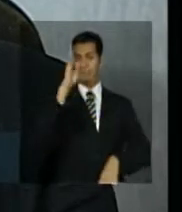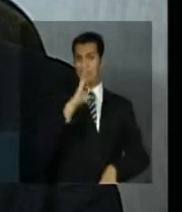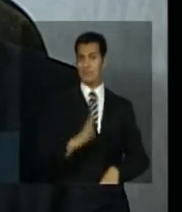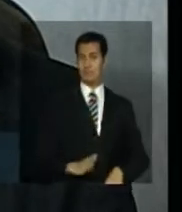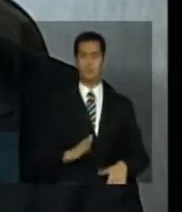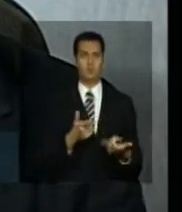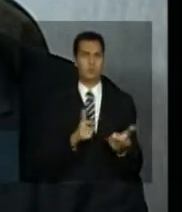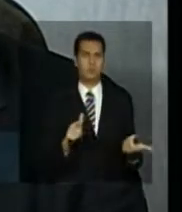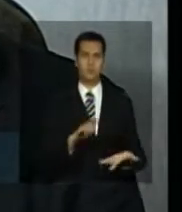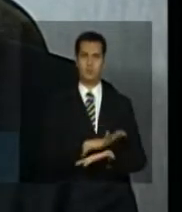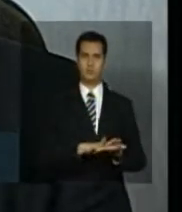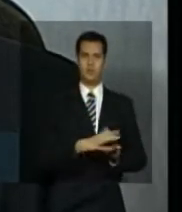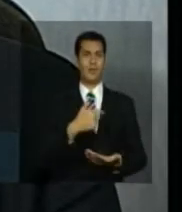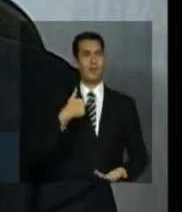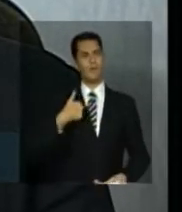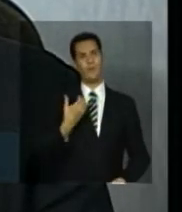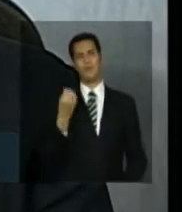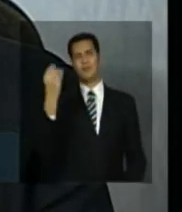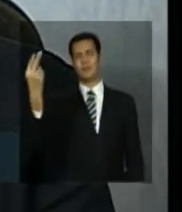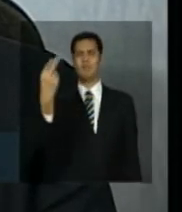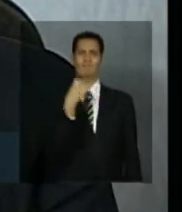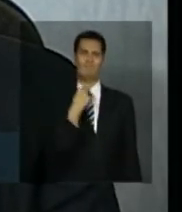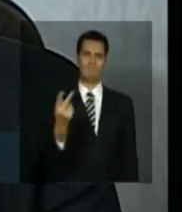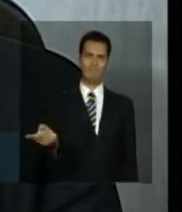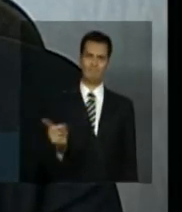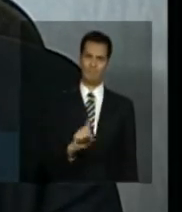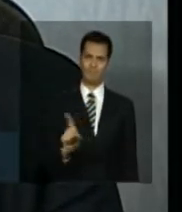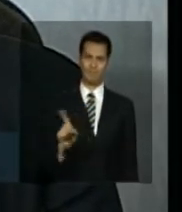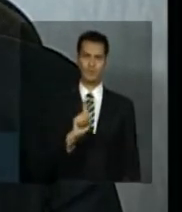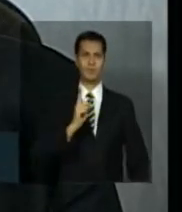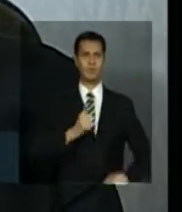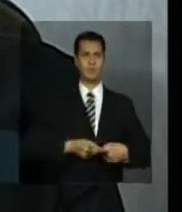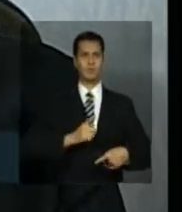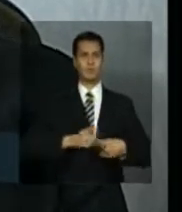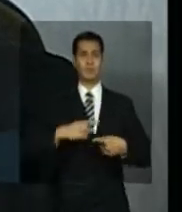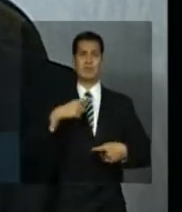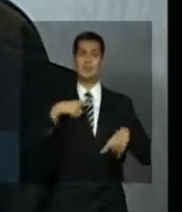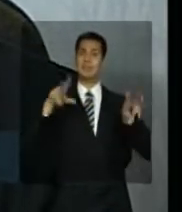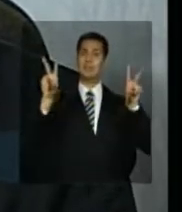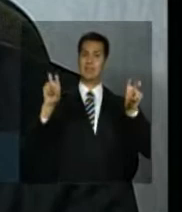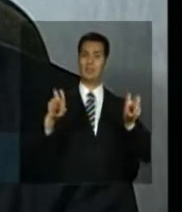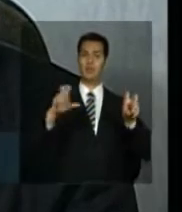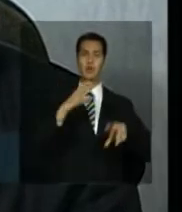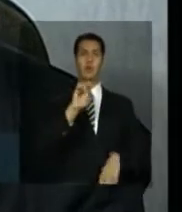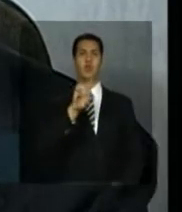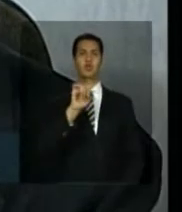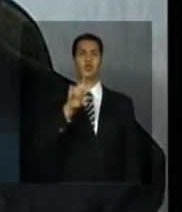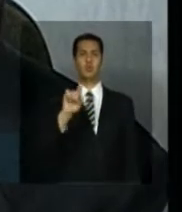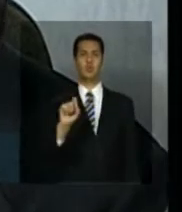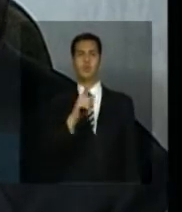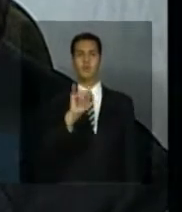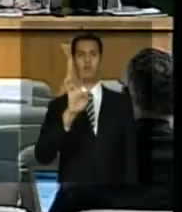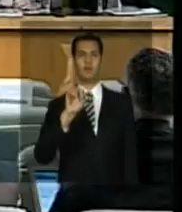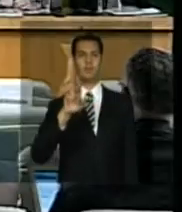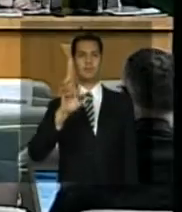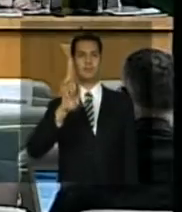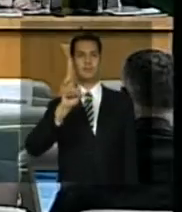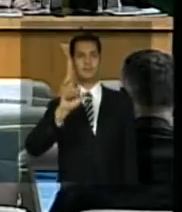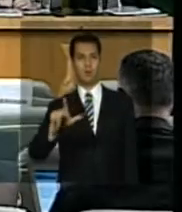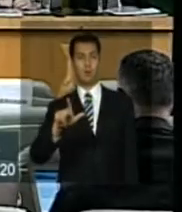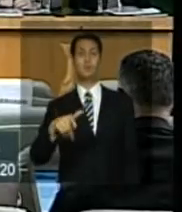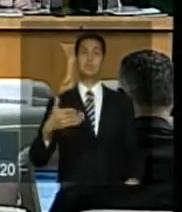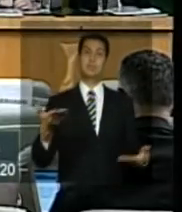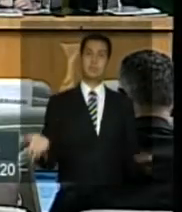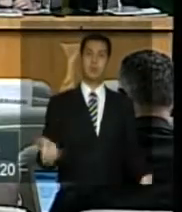pude sair do Brasil porque nós tínhamos a questão do Código Florestal foi o nosso secretário de defesa